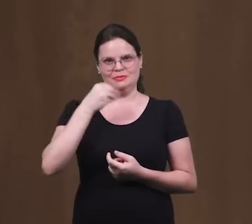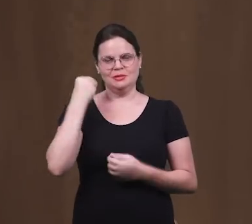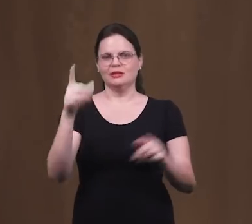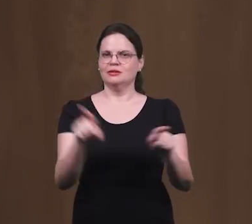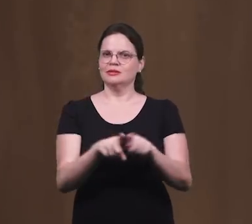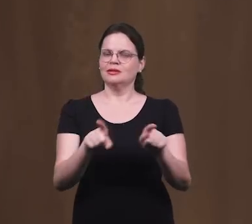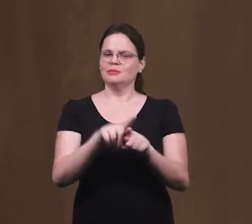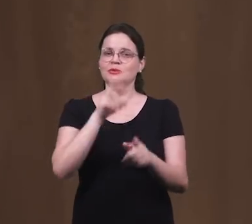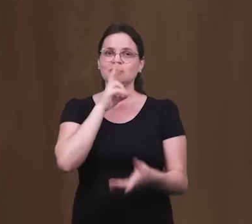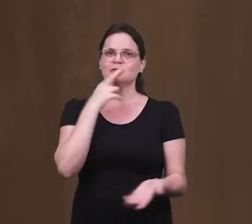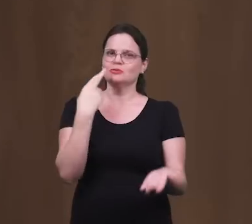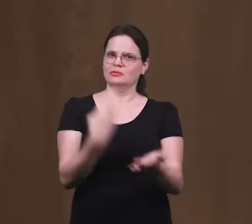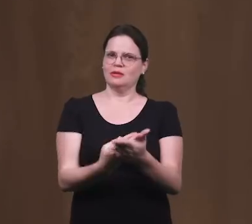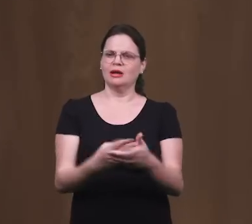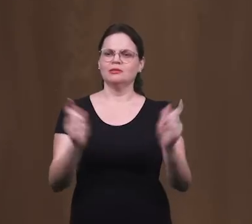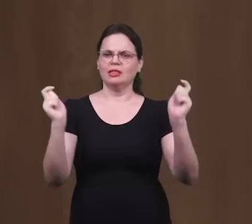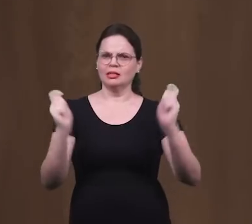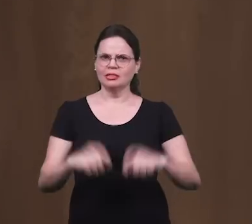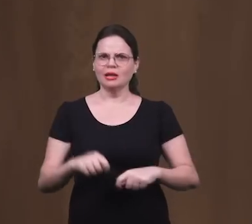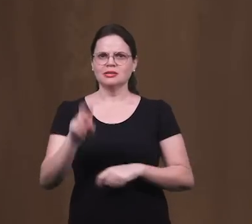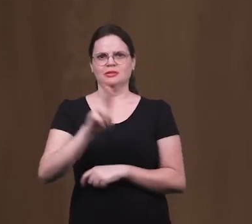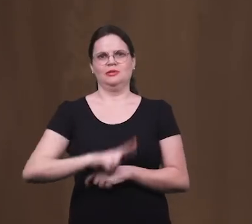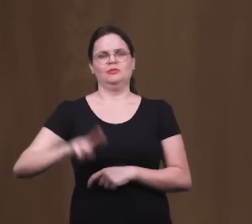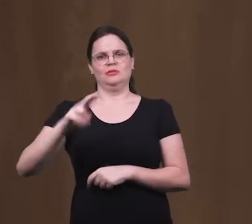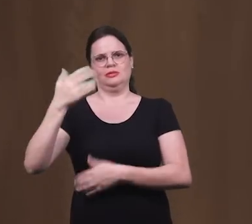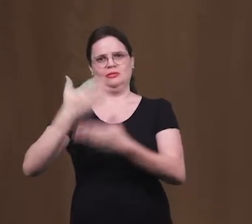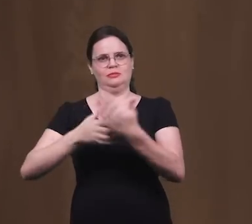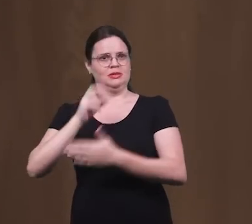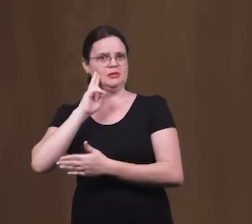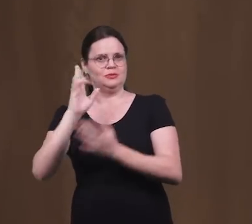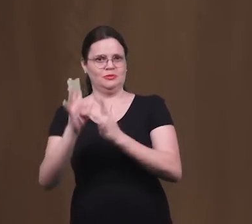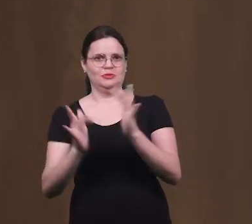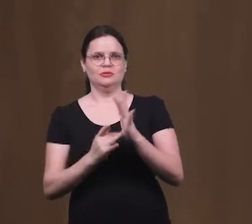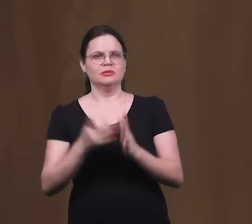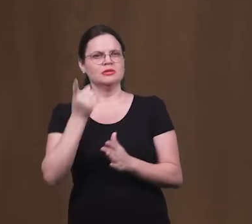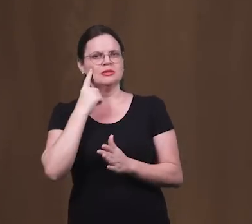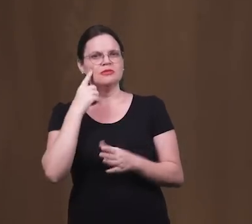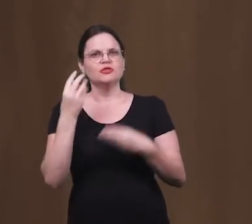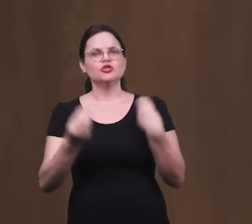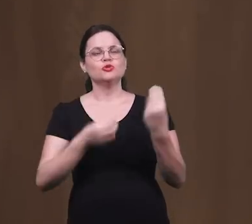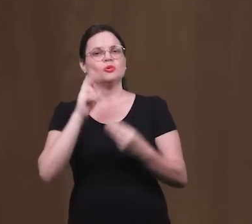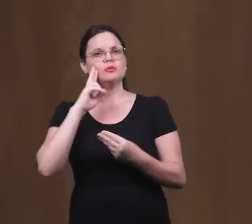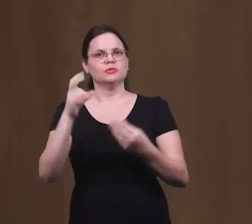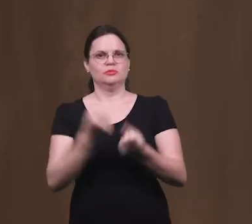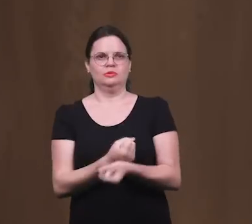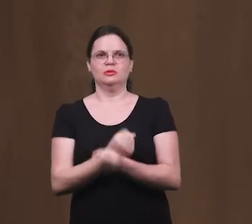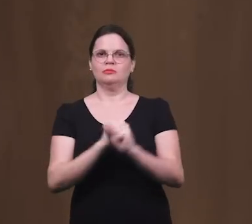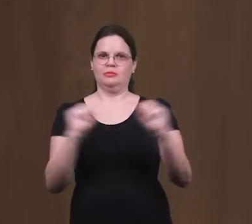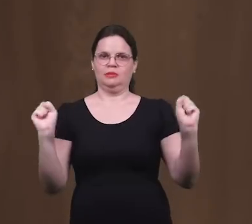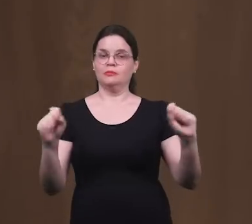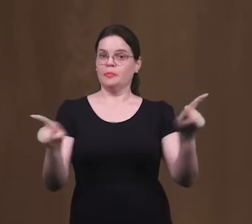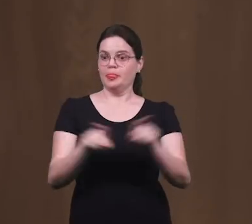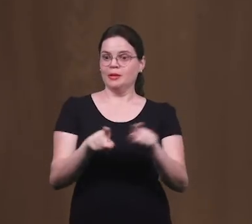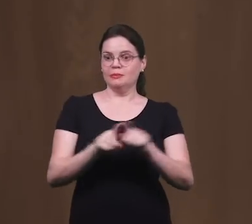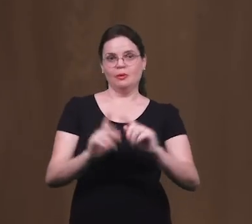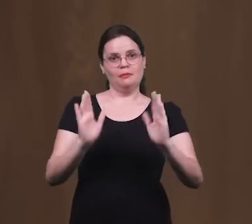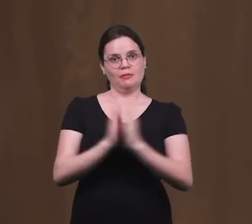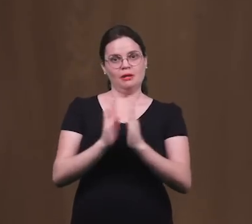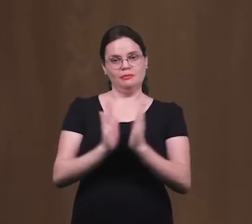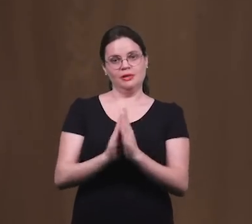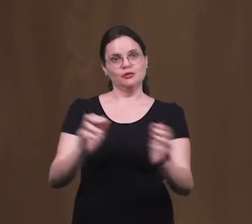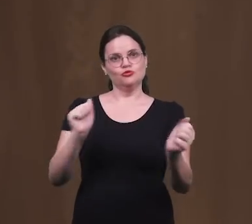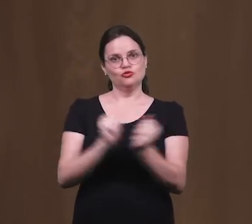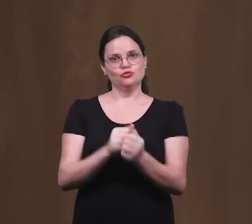ela recebeu uma instrumentalidade na presença do Senhor. Eu vejo o tamanho dessa libertação. E uma amiga que orou com ela.